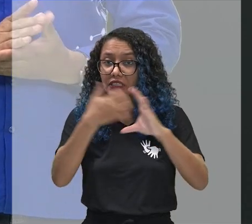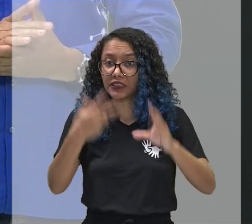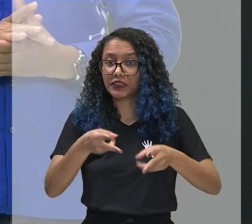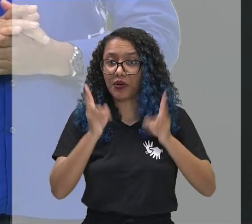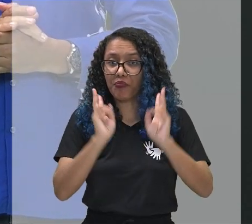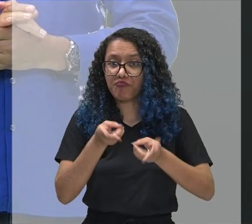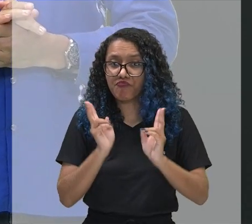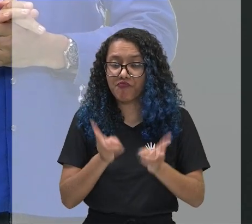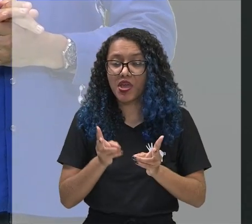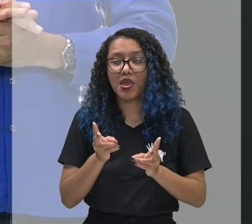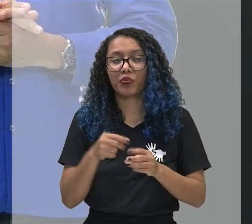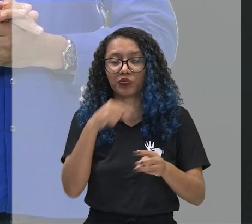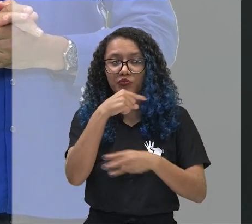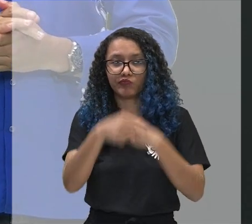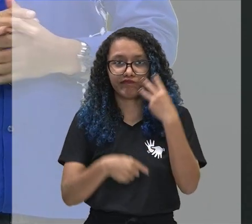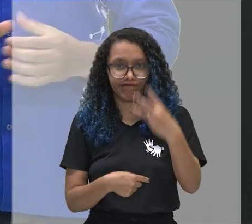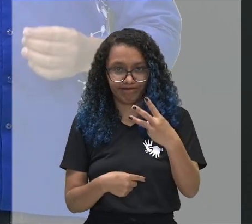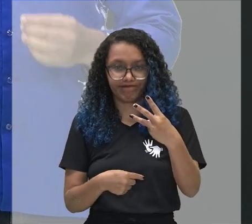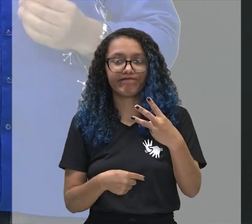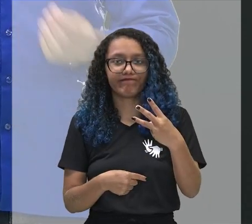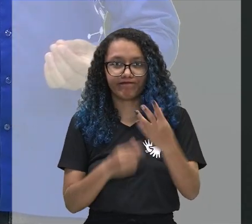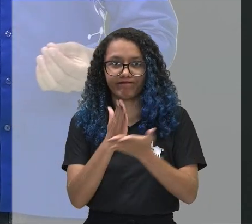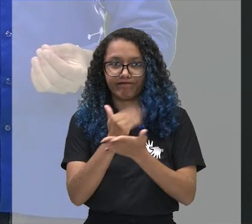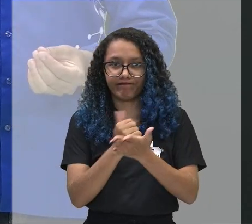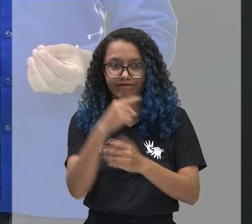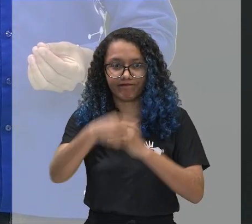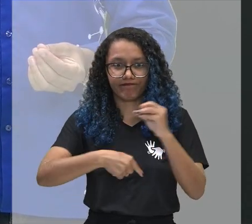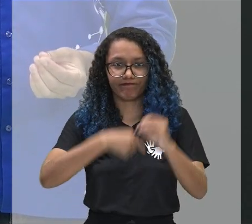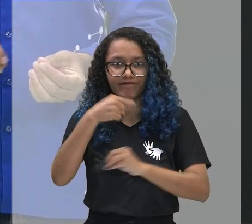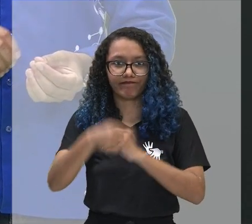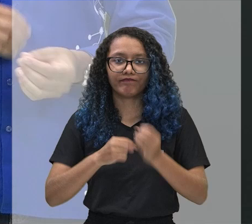prótons, nêutrons e elétrons. Os